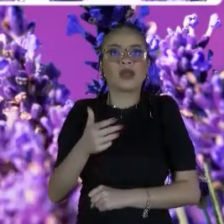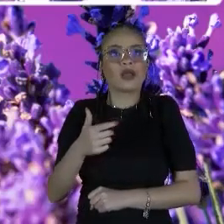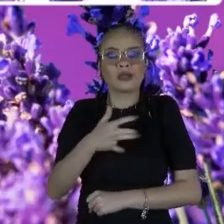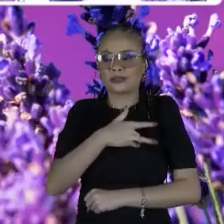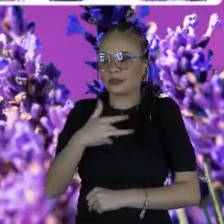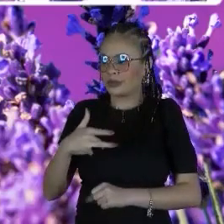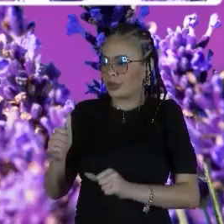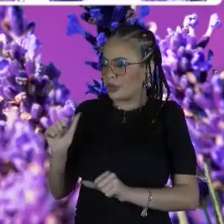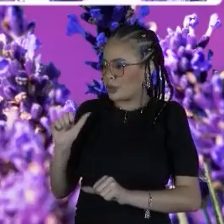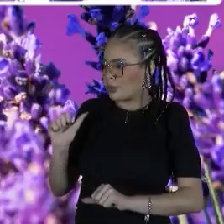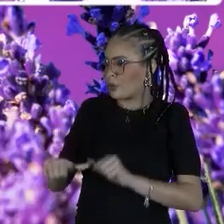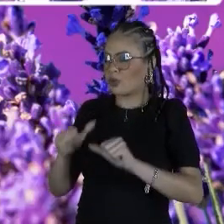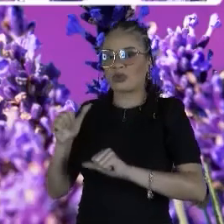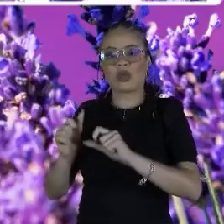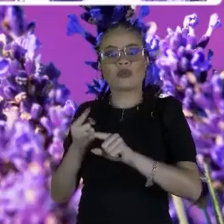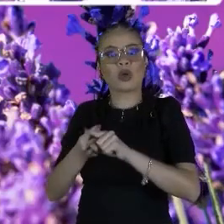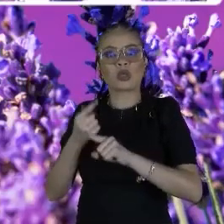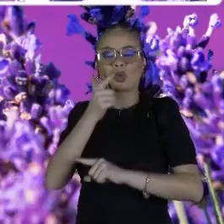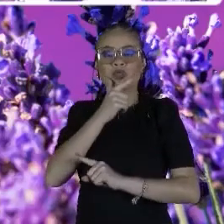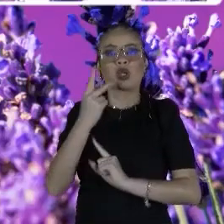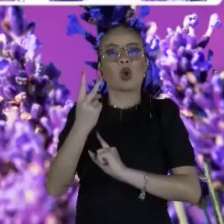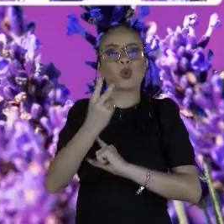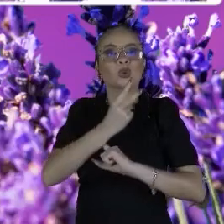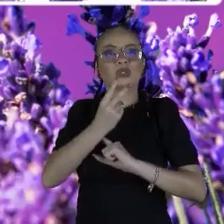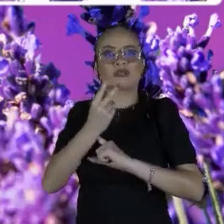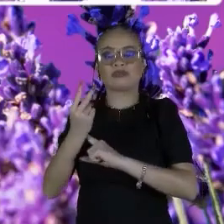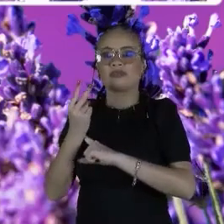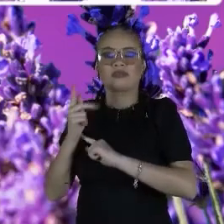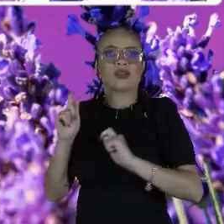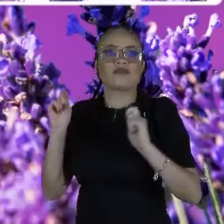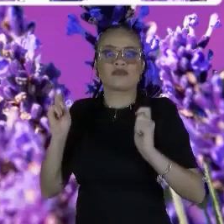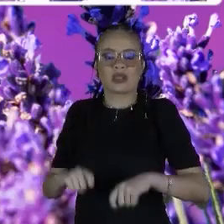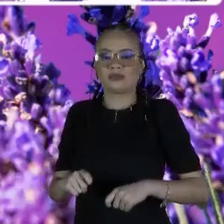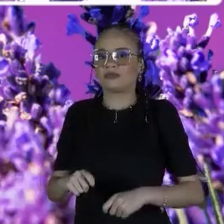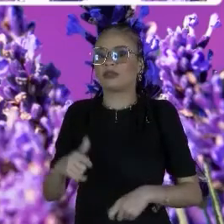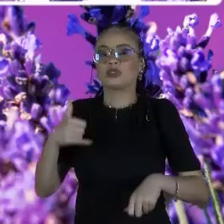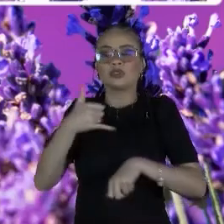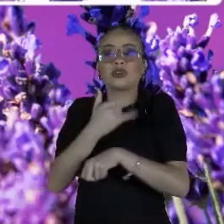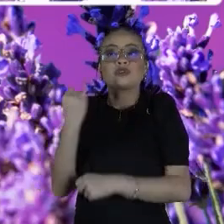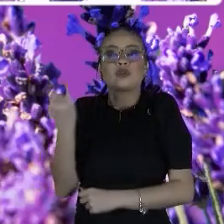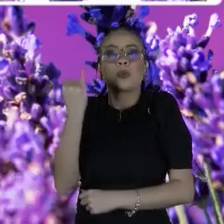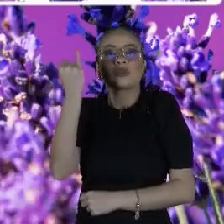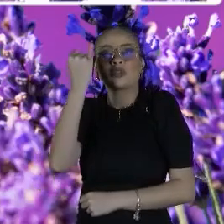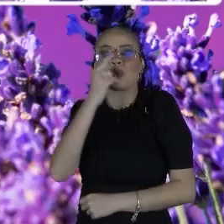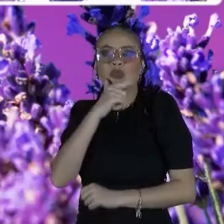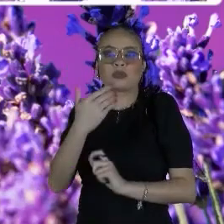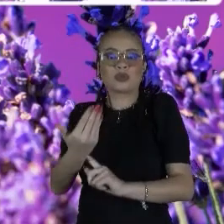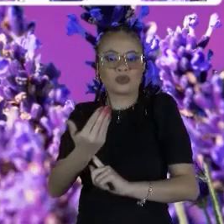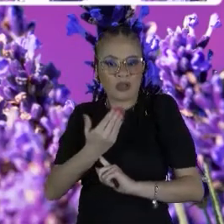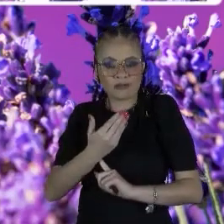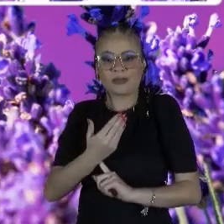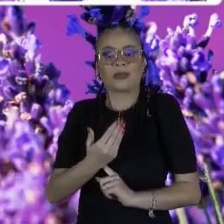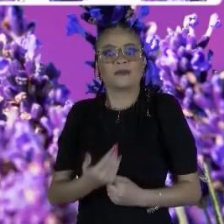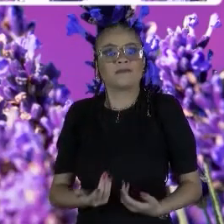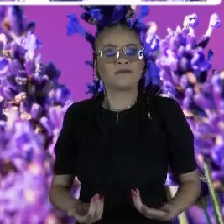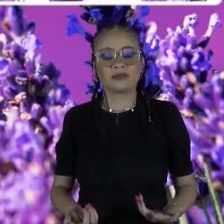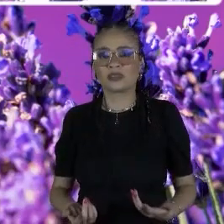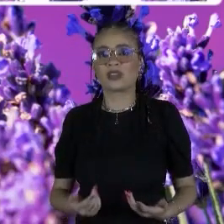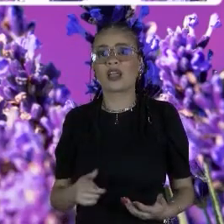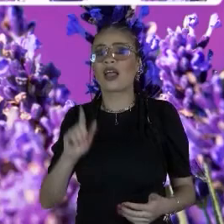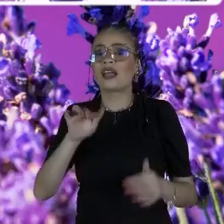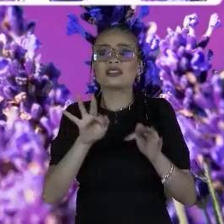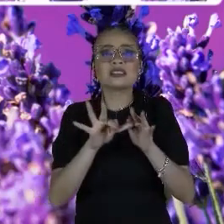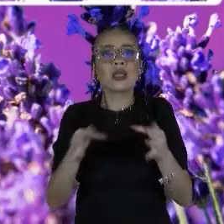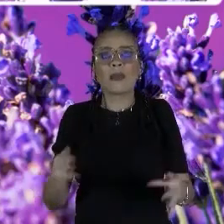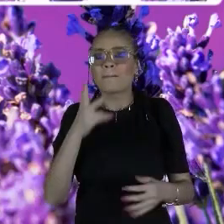transformada através da prevenção e uso dos óleos essenciais da sua rotina gotinhas simples